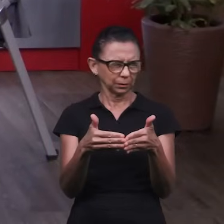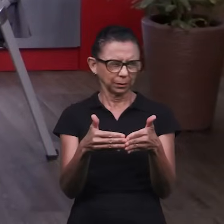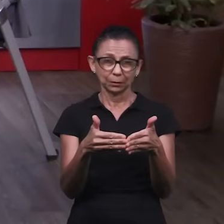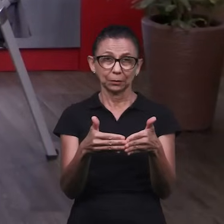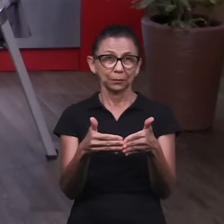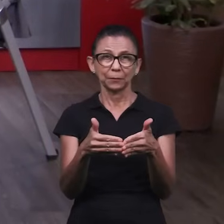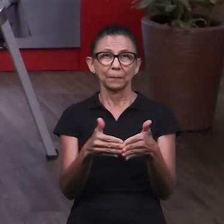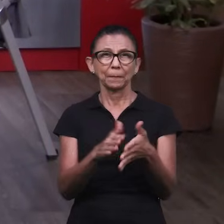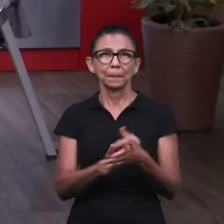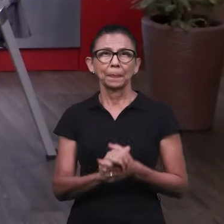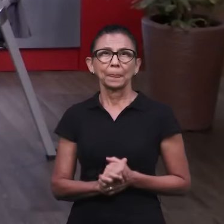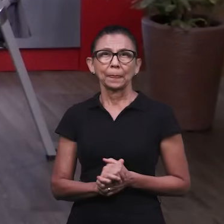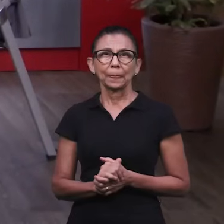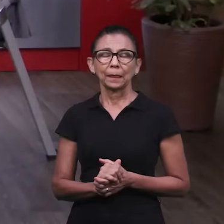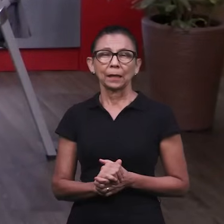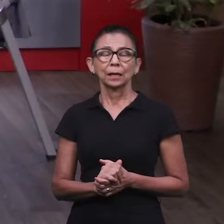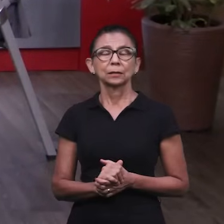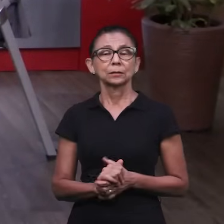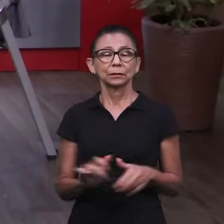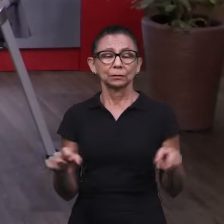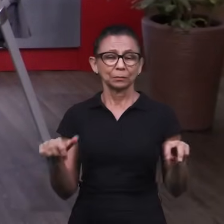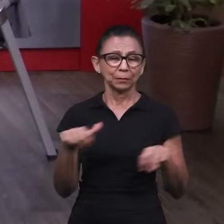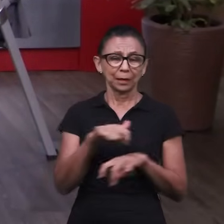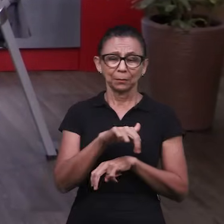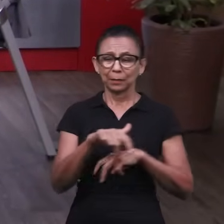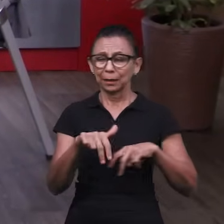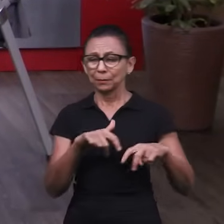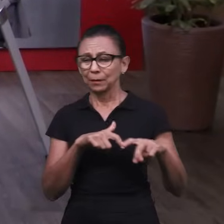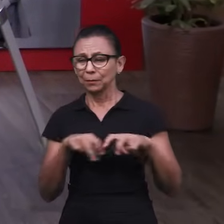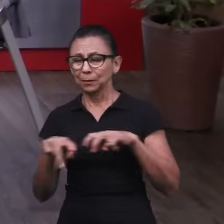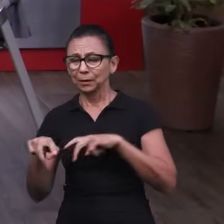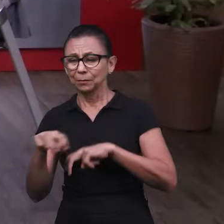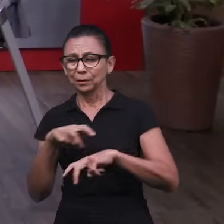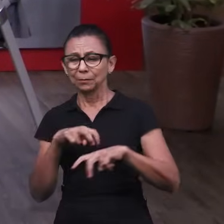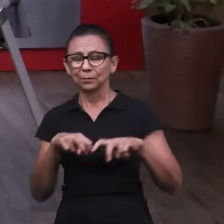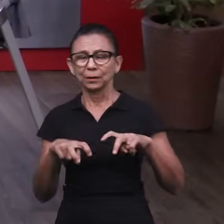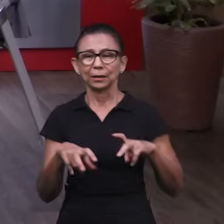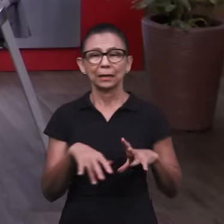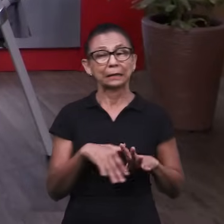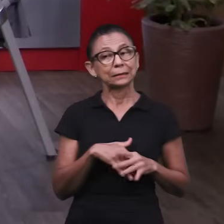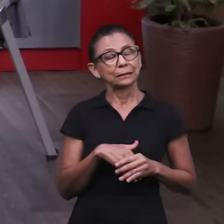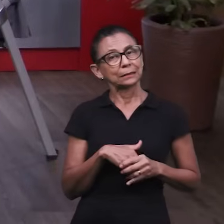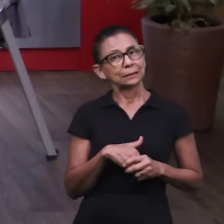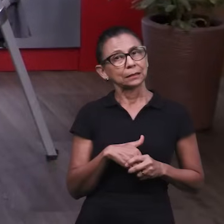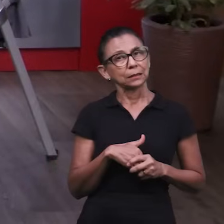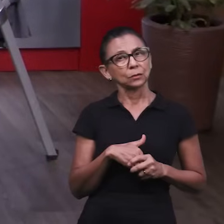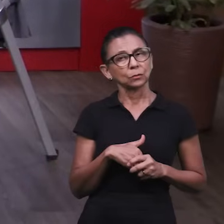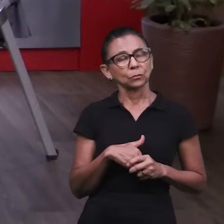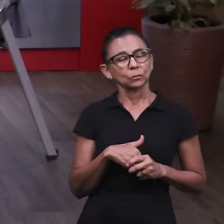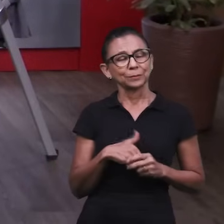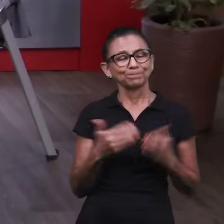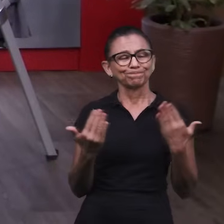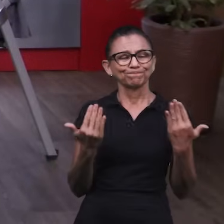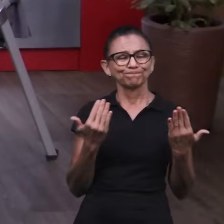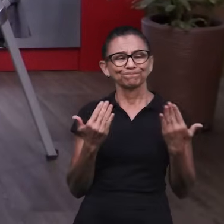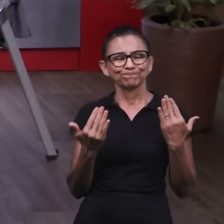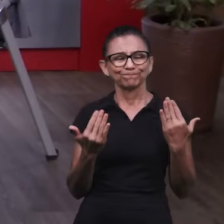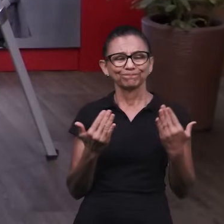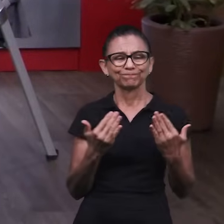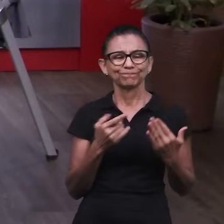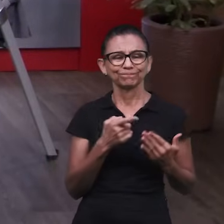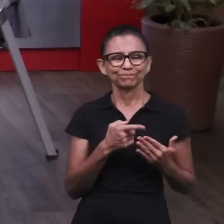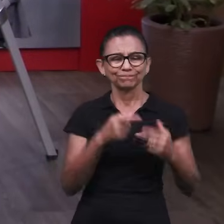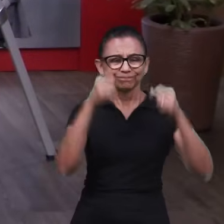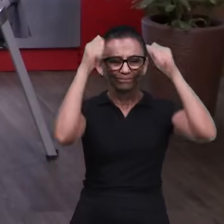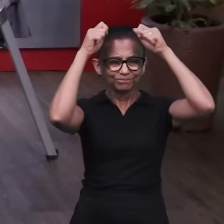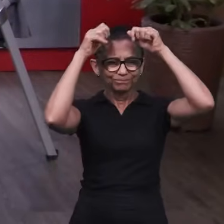deixava ele fazer isso, aí nós começamos a desconfiar do TDAH na vida dele. Porque o